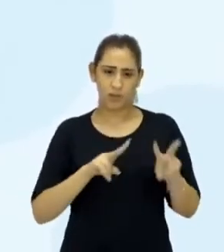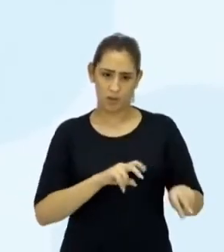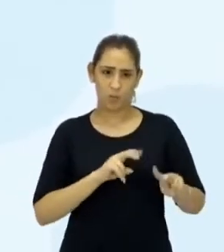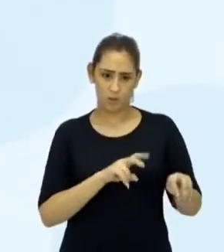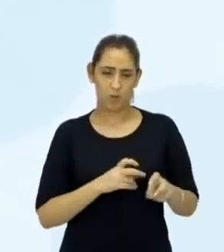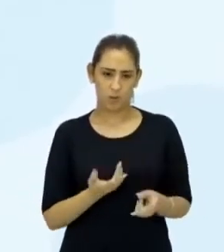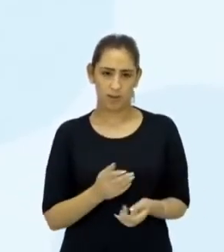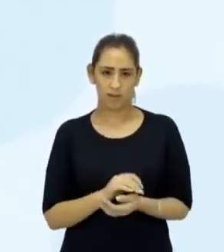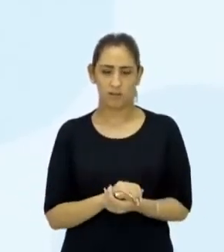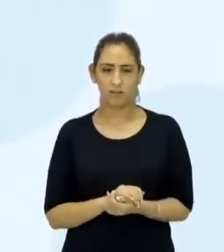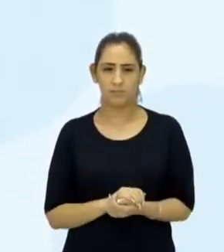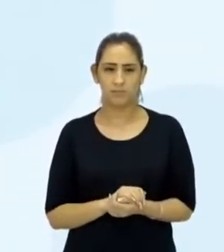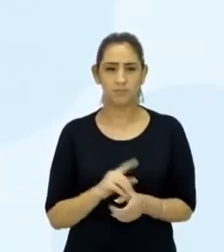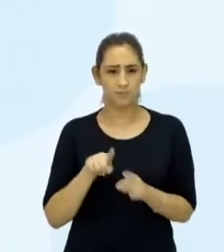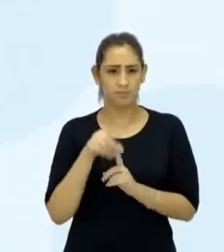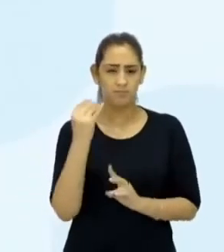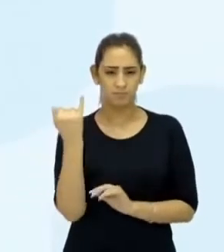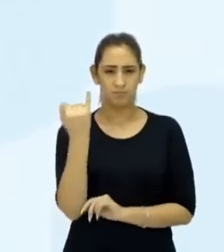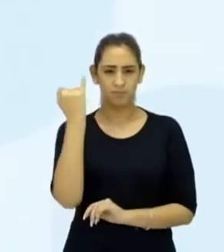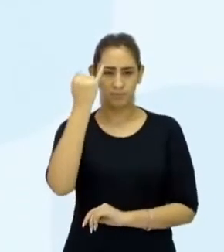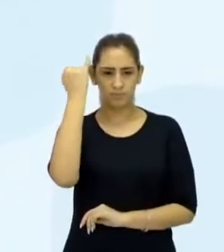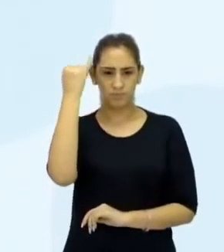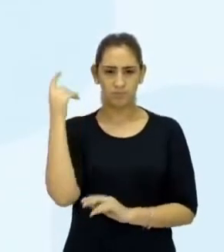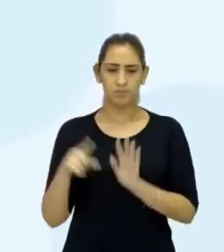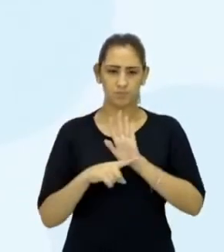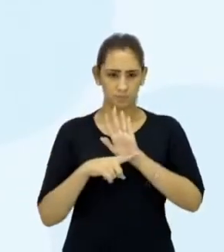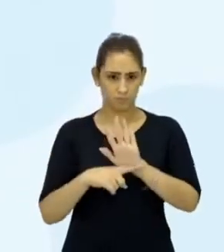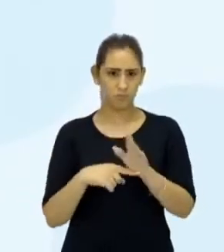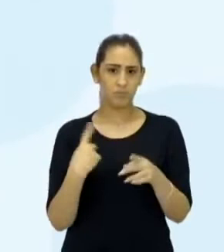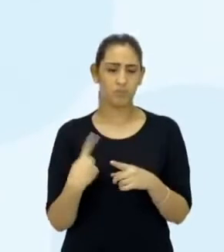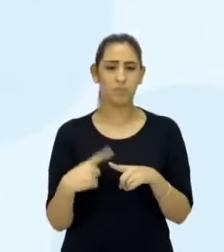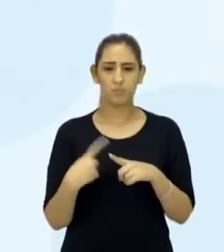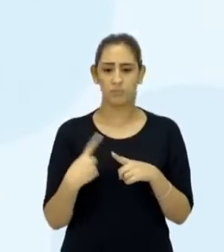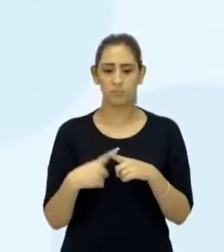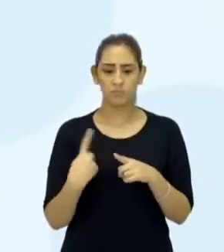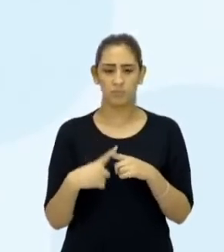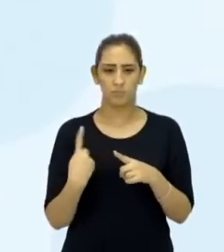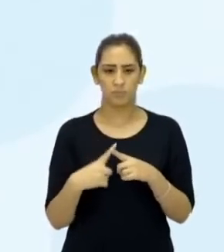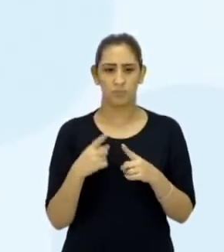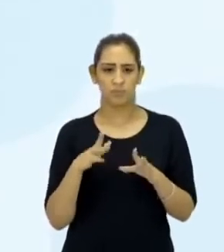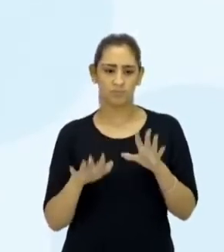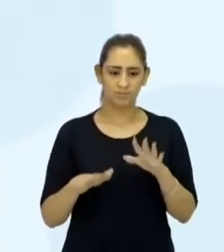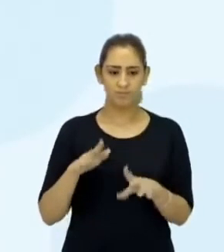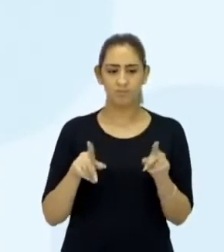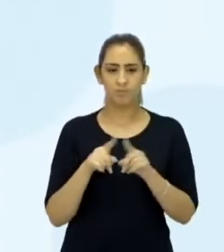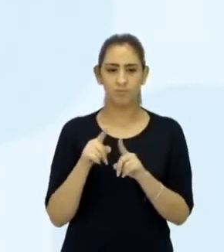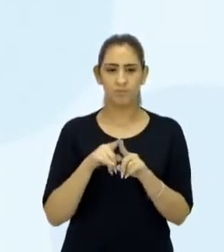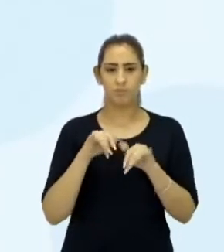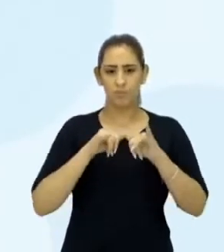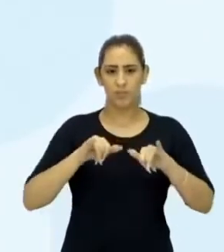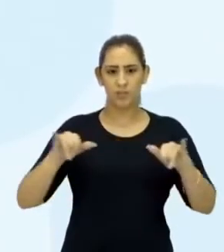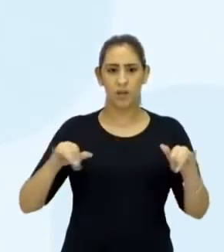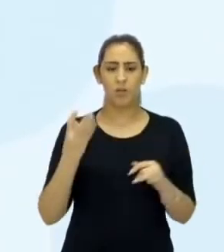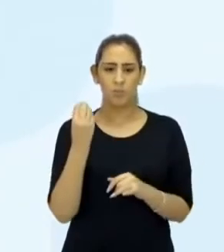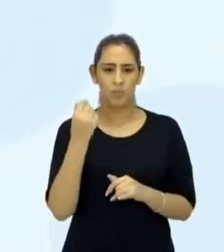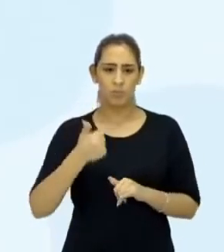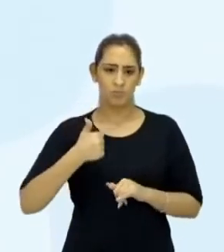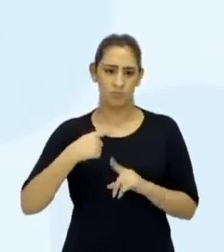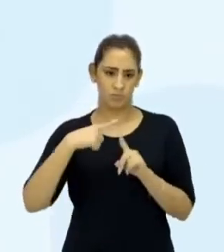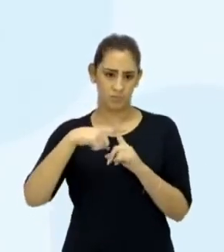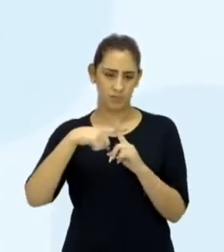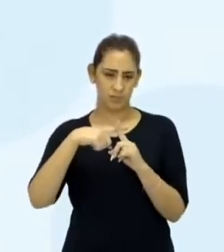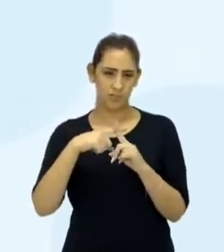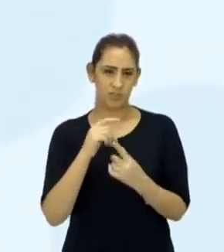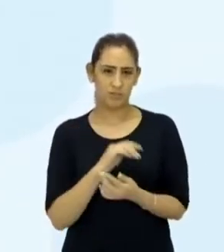agropecuária. Isso aí é importante retratar, né, porque a gente gera aí uma balança comercial positiva, falando aí